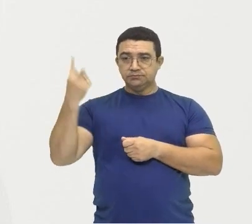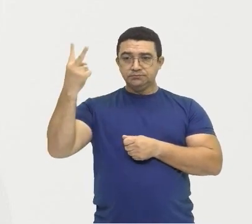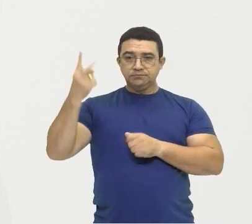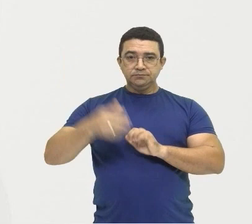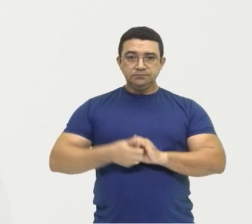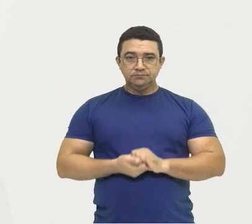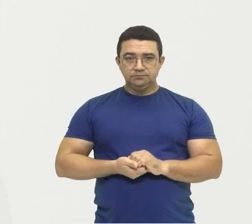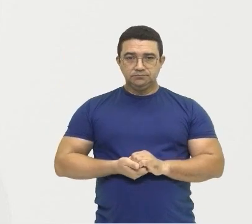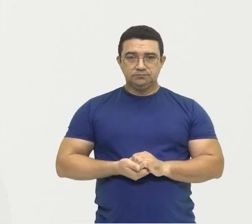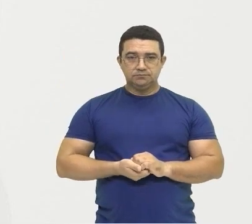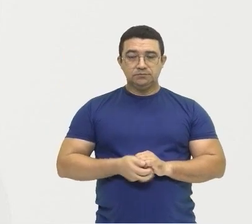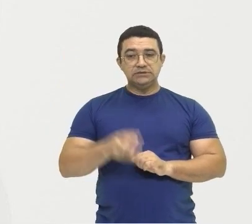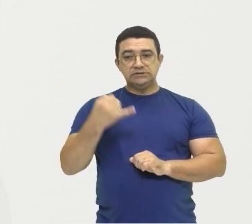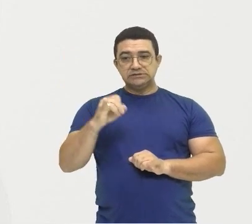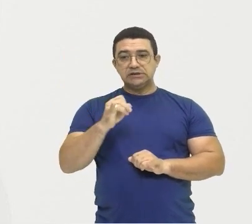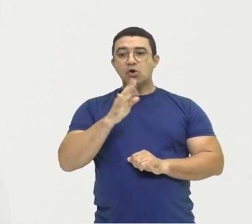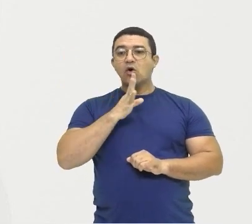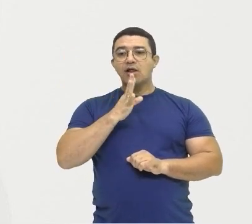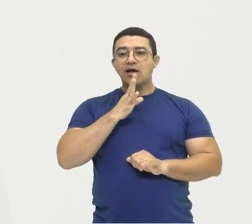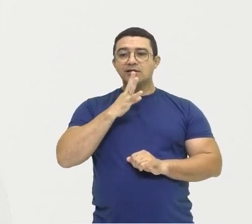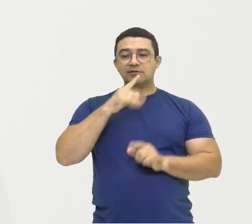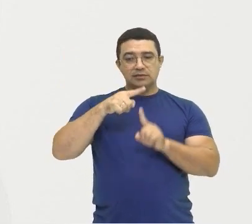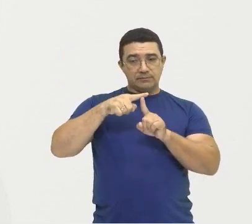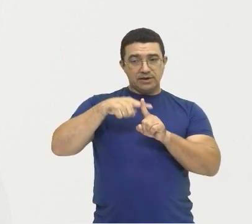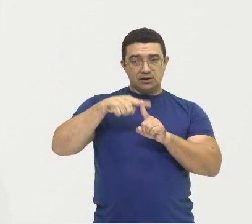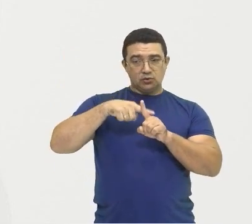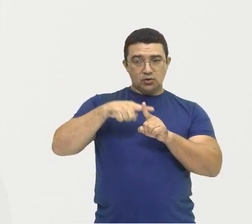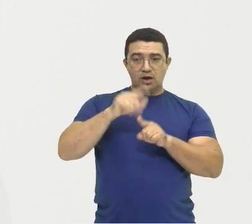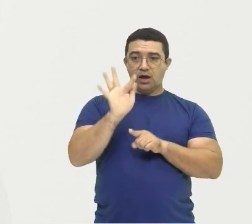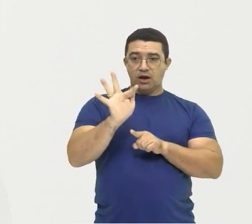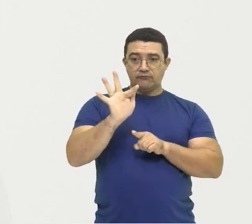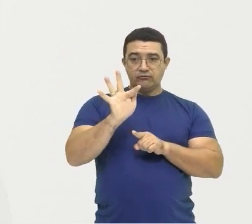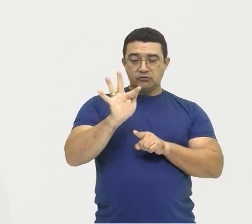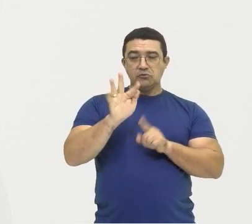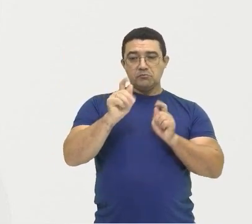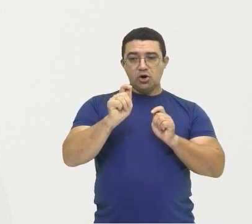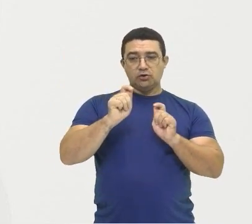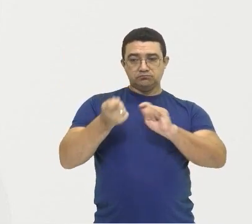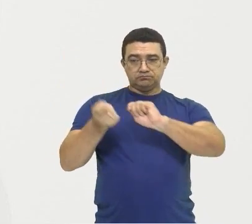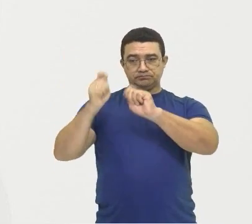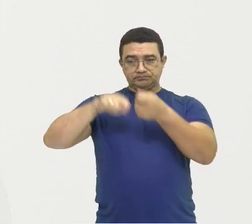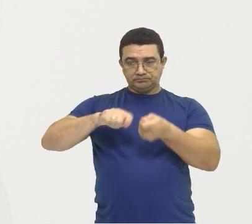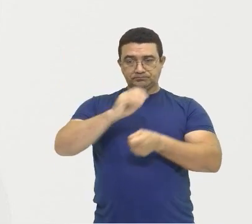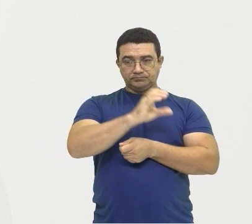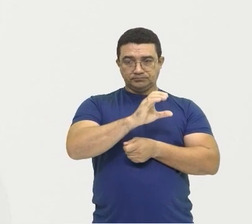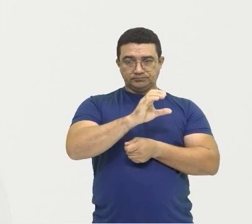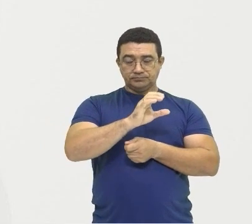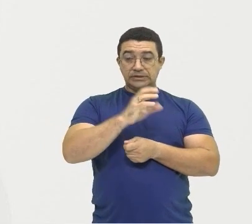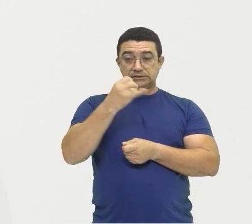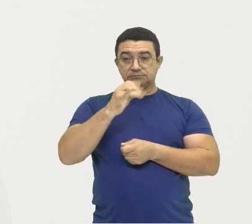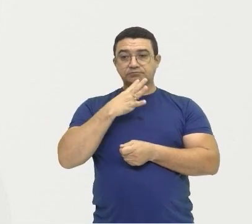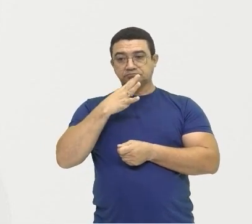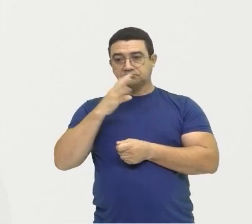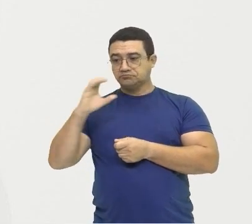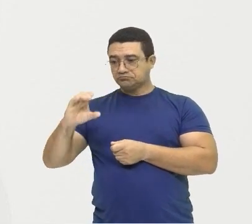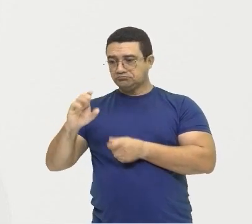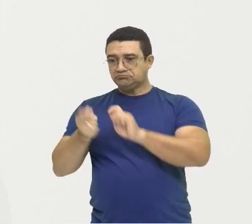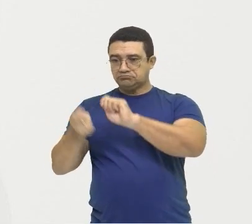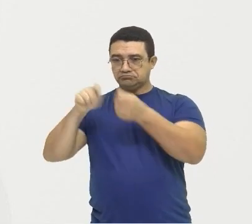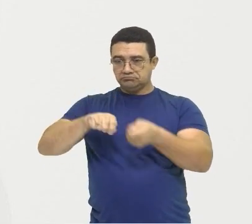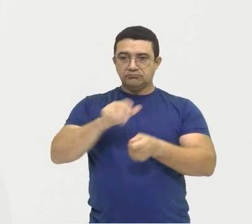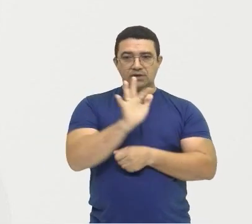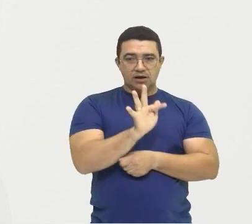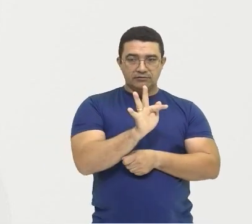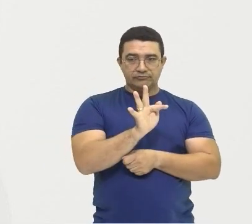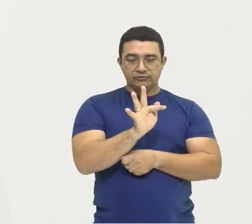conhecer uma temperatura em Fahrenheit, eu transformo para Celsius. E se eu conhecer uma temperatura em Celsius, eu transformo para